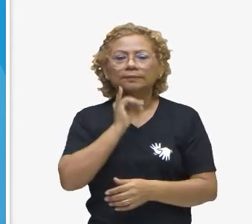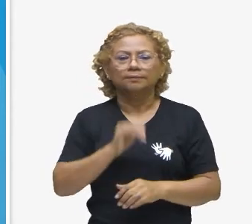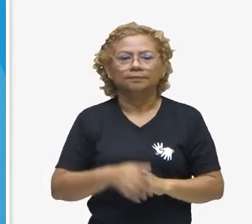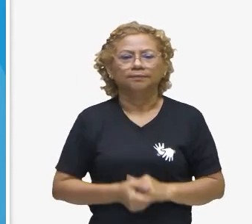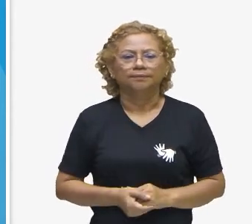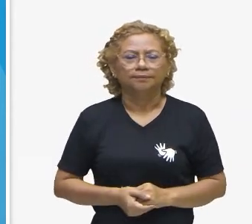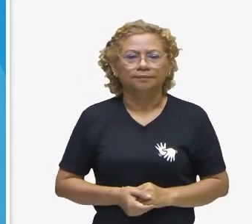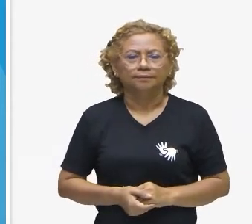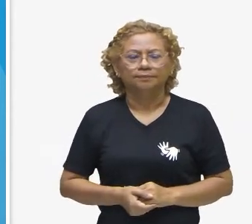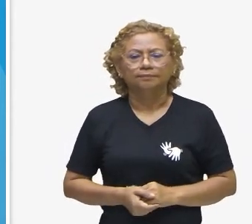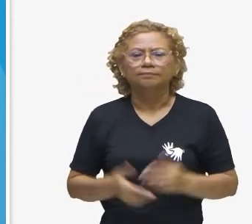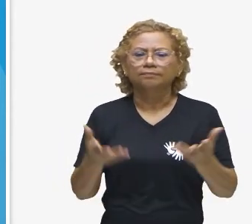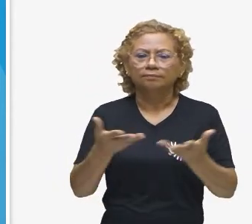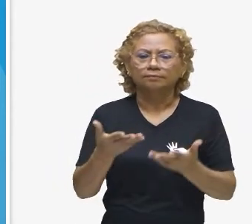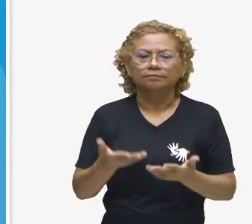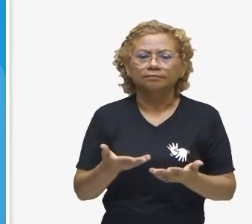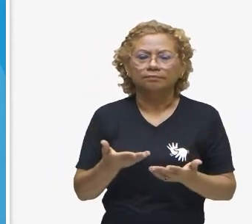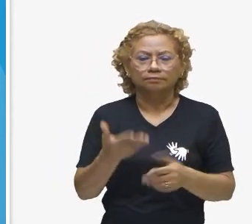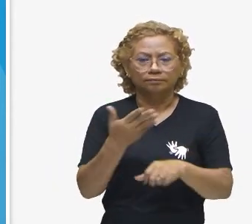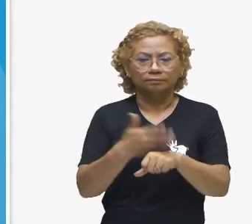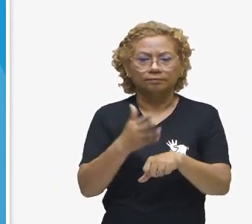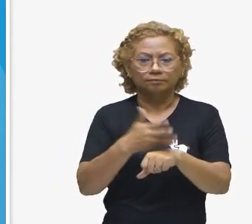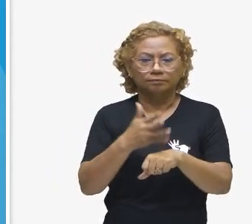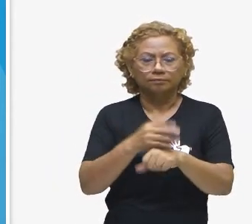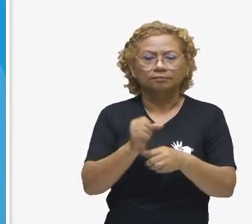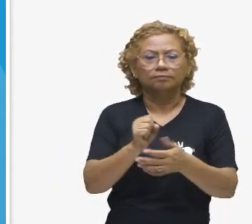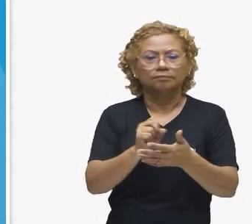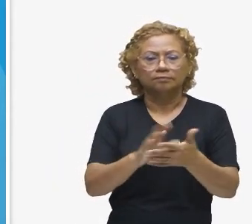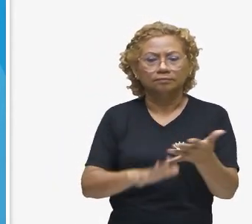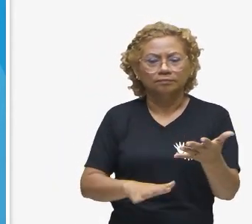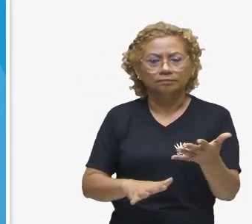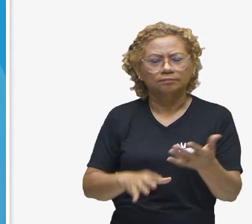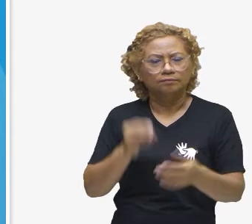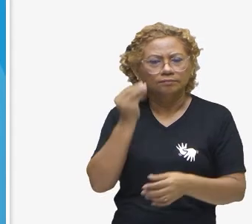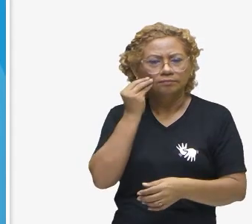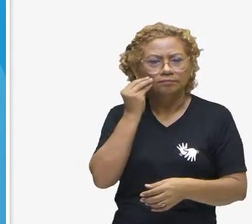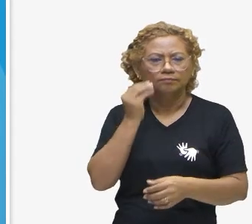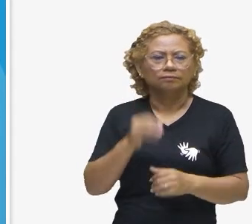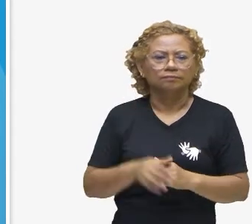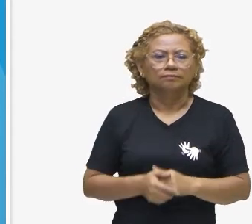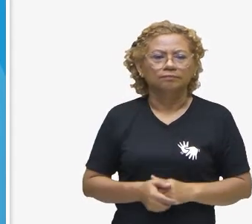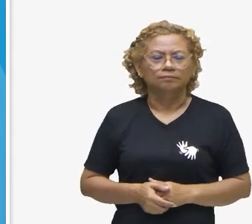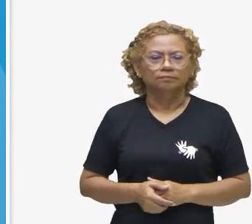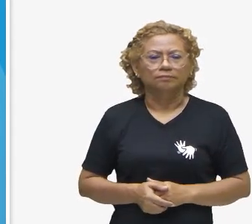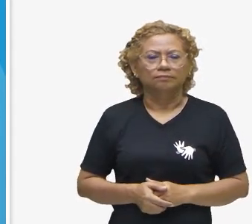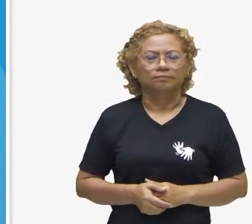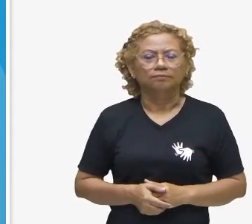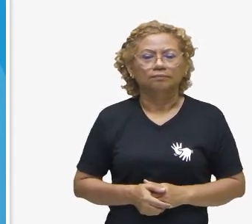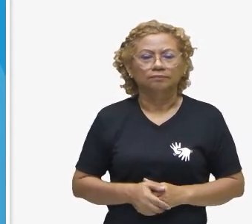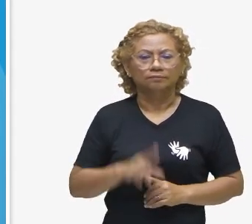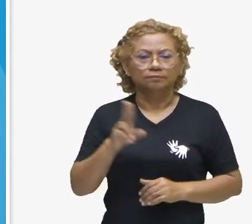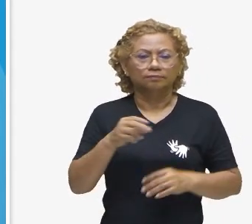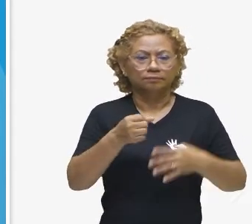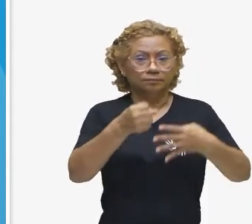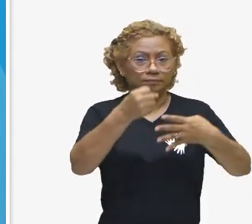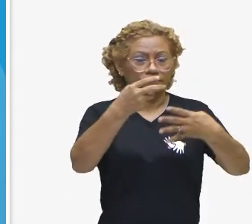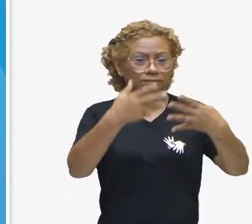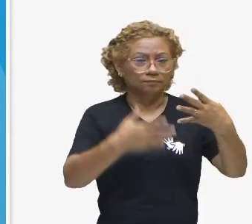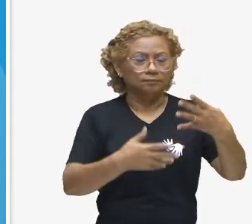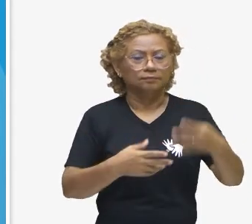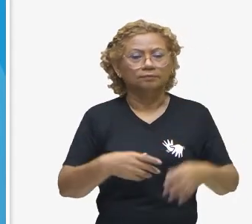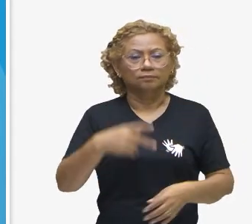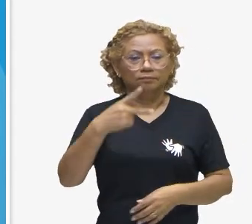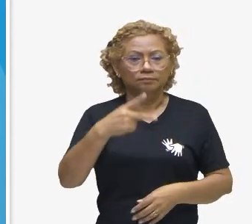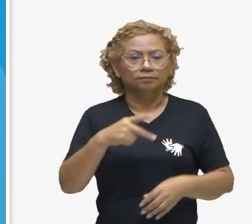Vamos fazer um exercício aqui determinando o período da função através da fórmula P igual a